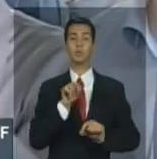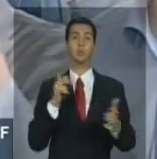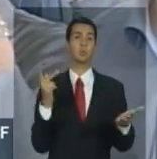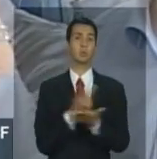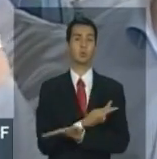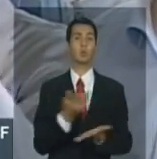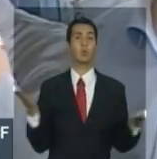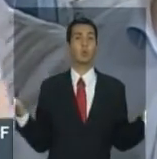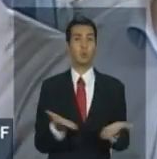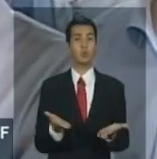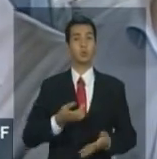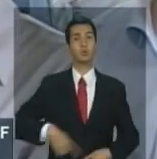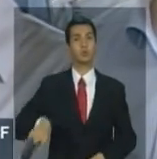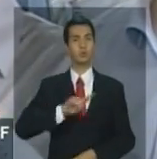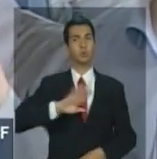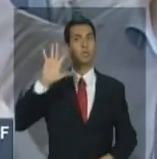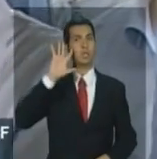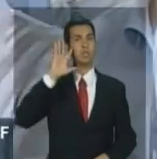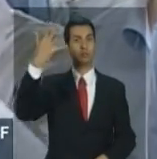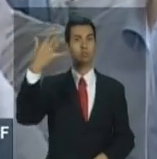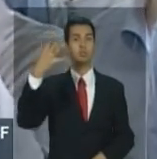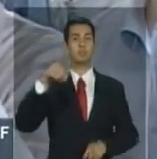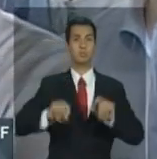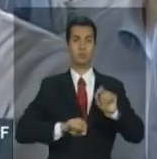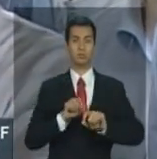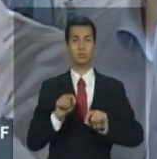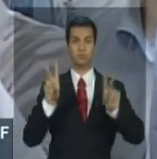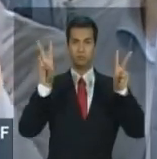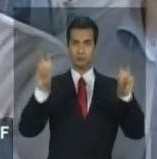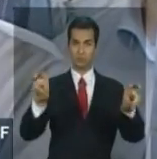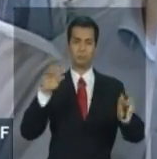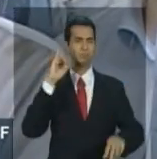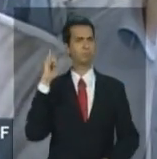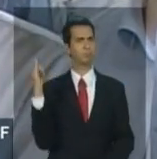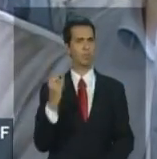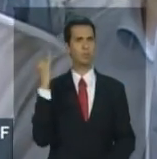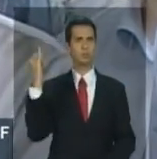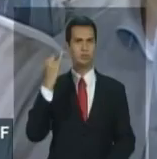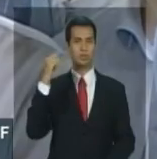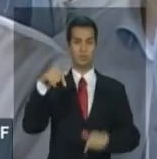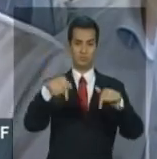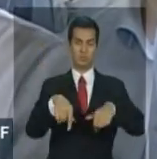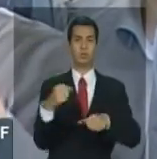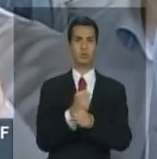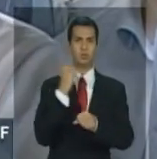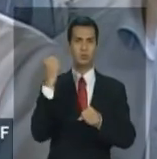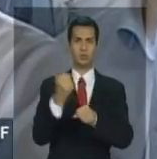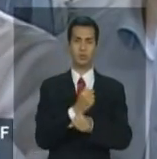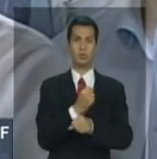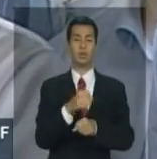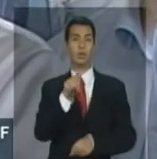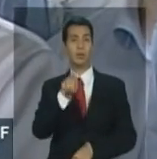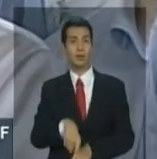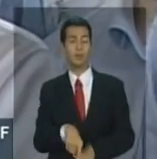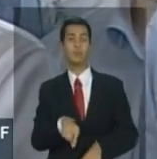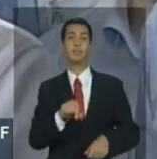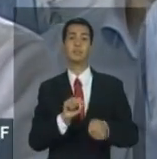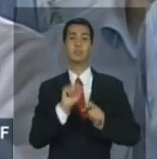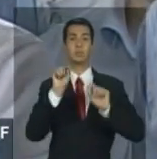hoje, inclusive, nós definimos que uma das questões essenciais dessa obra é